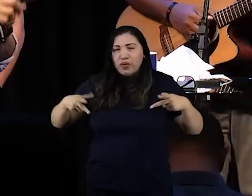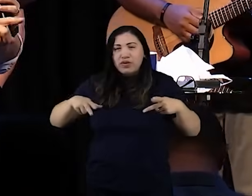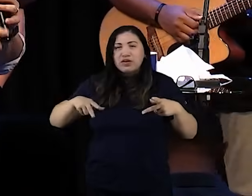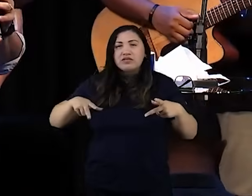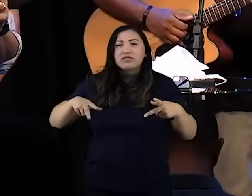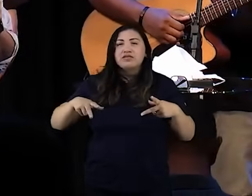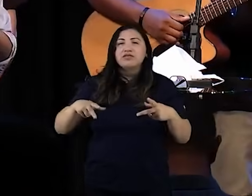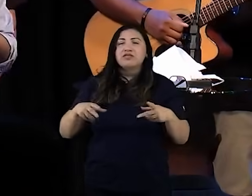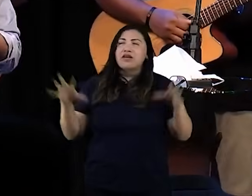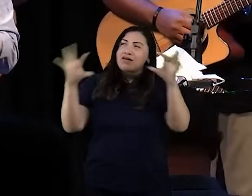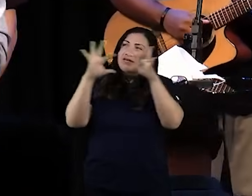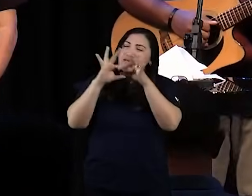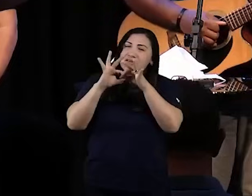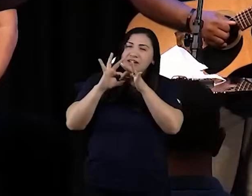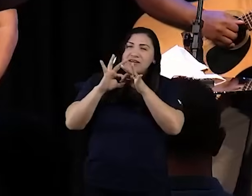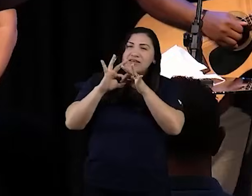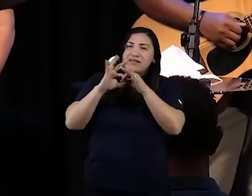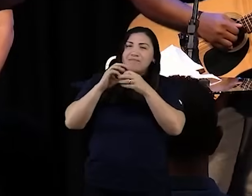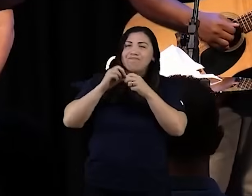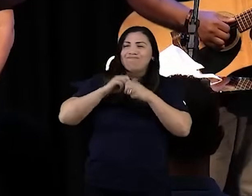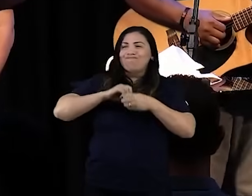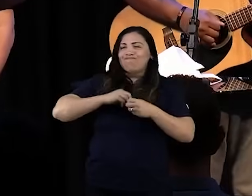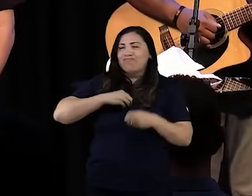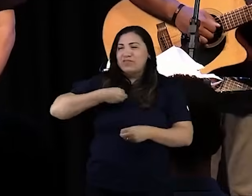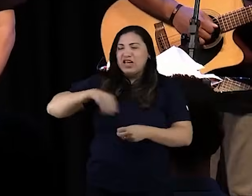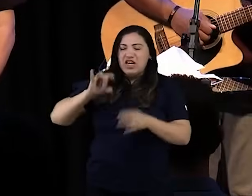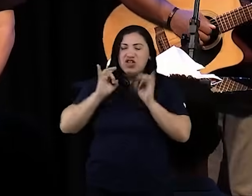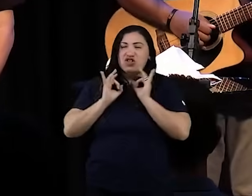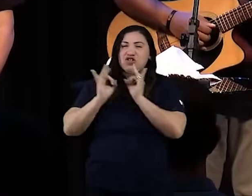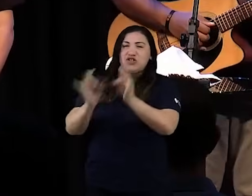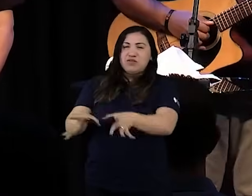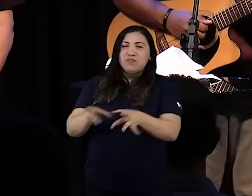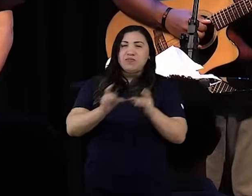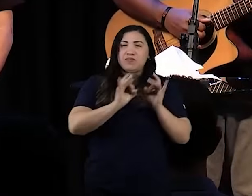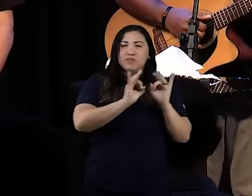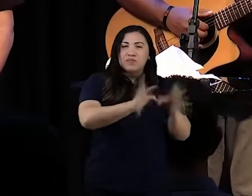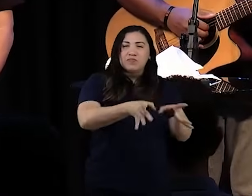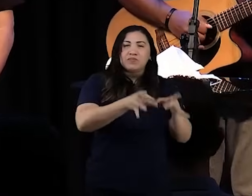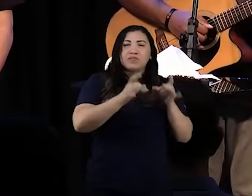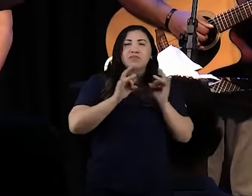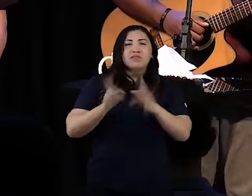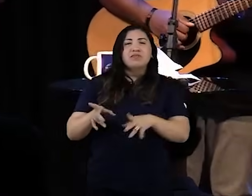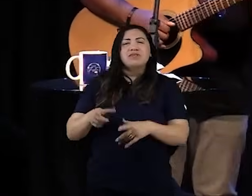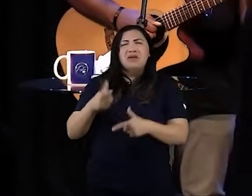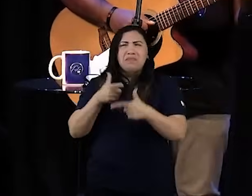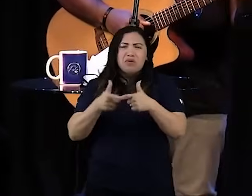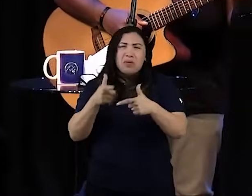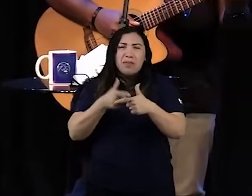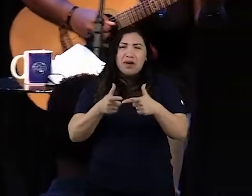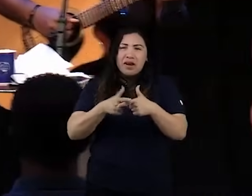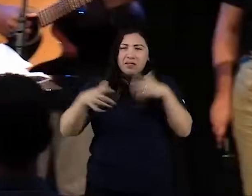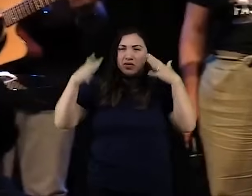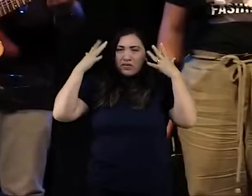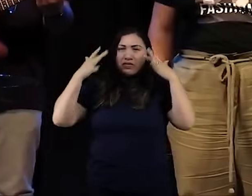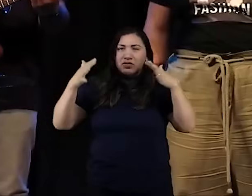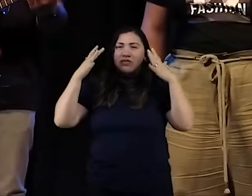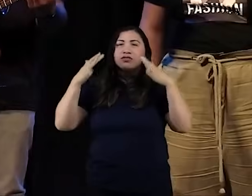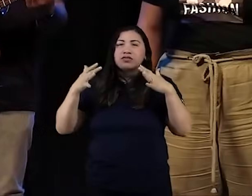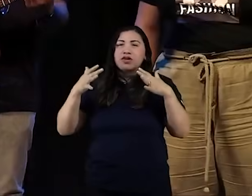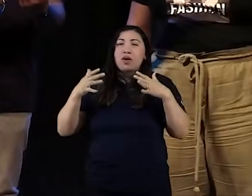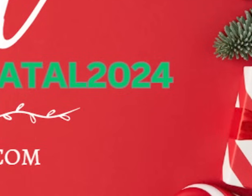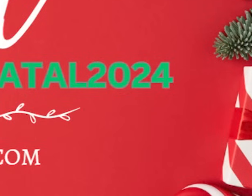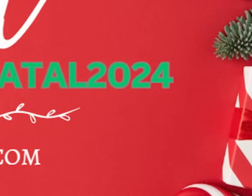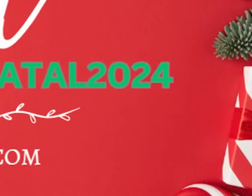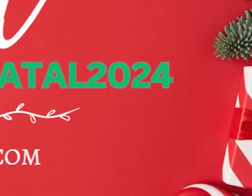essas alianças se livrar deles se você tiver dificuldade você vai procurar um dos pastores uma das pastoras da igreja